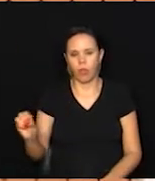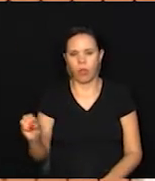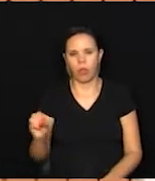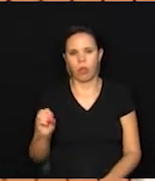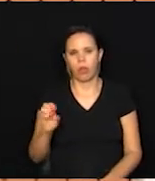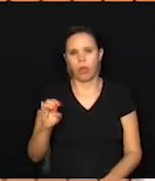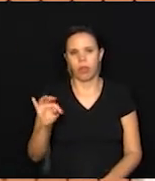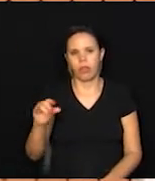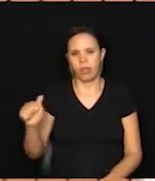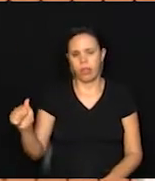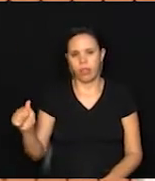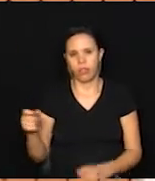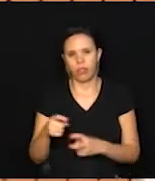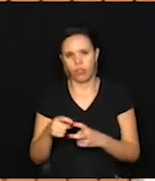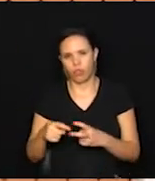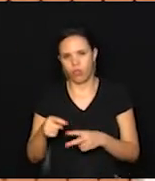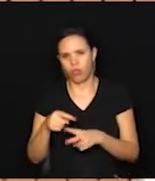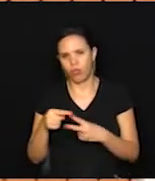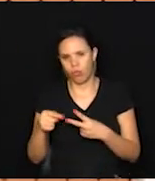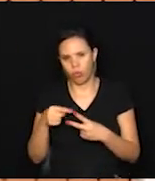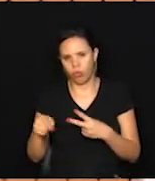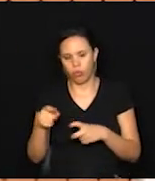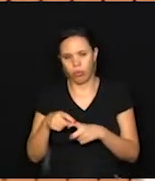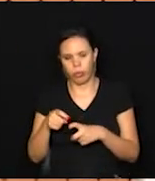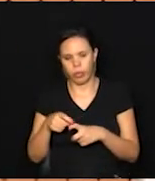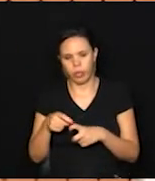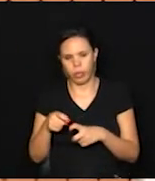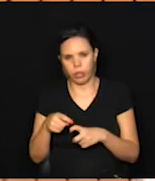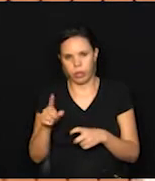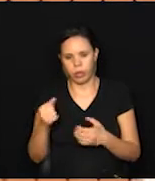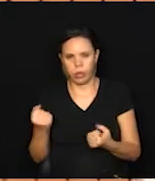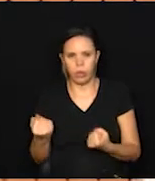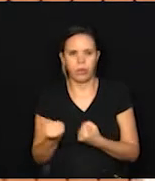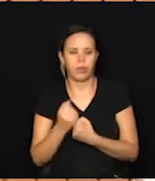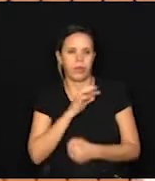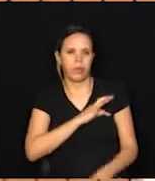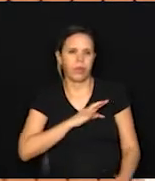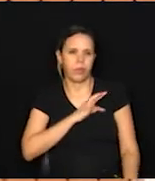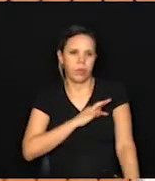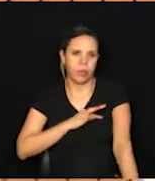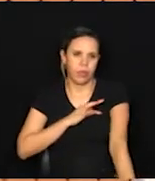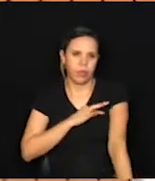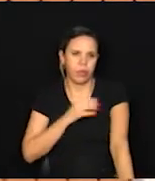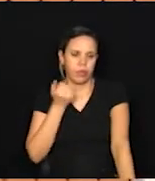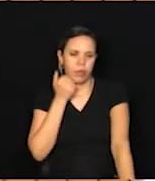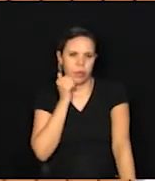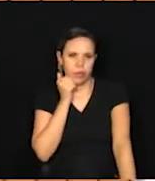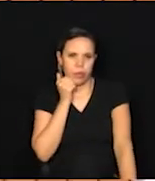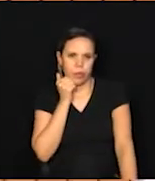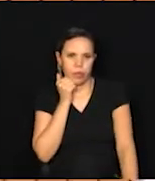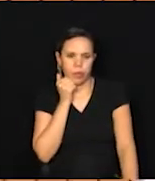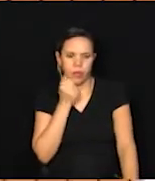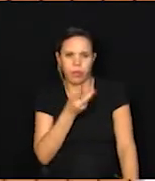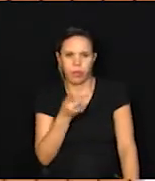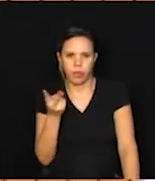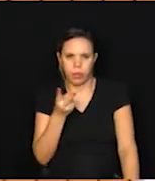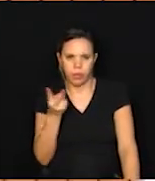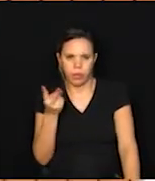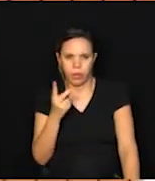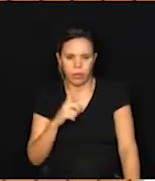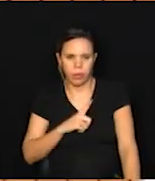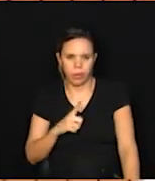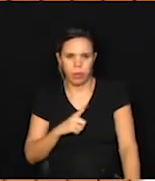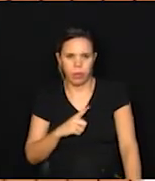sua equipe, né, por dar esse suporte técnico e isso, esse embasamento científico fez com que vocês tivessem